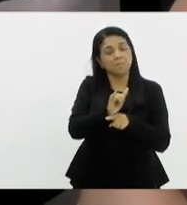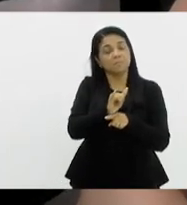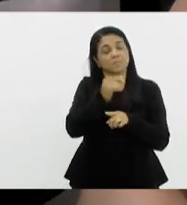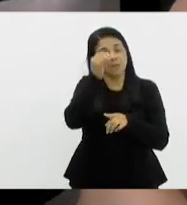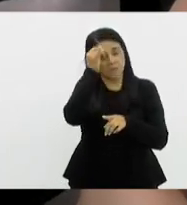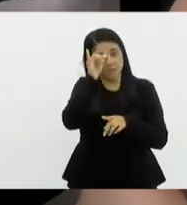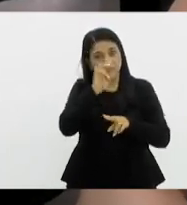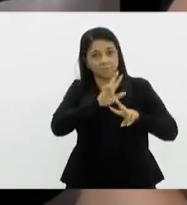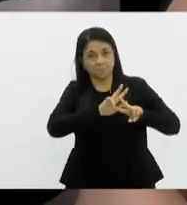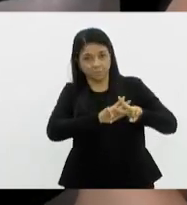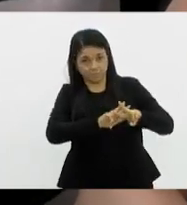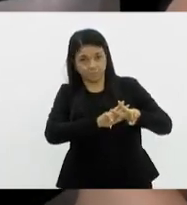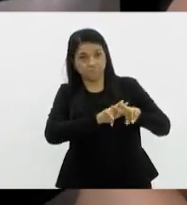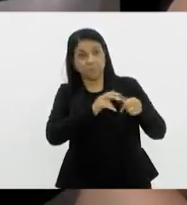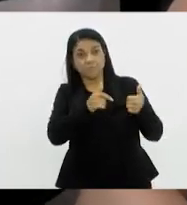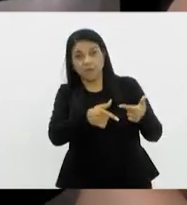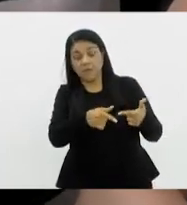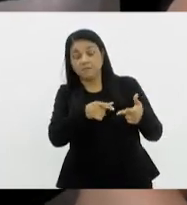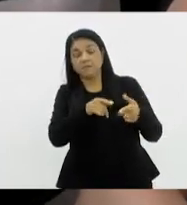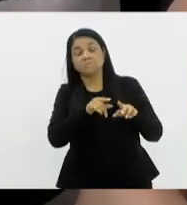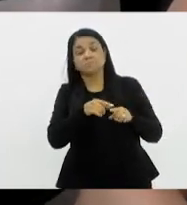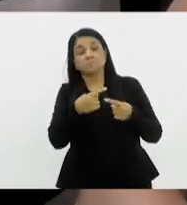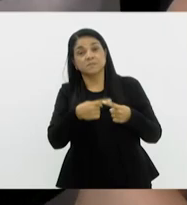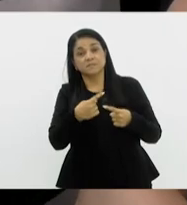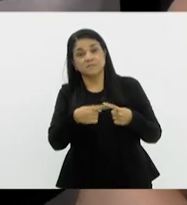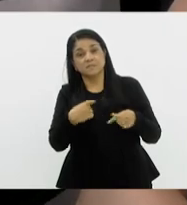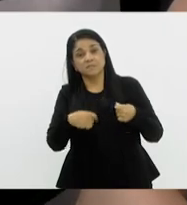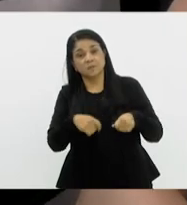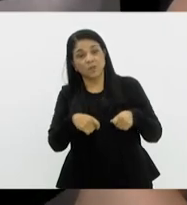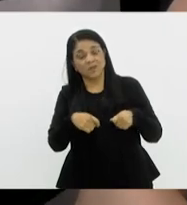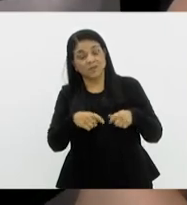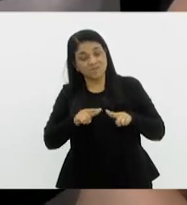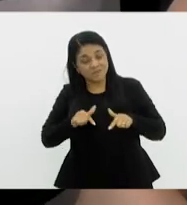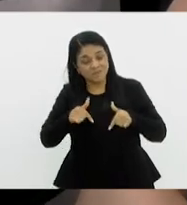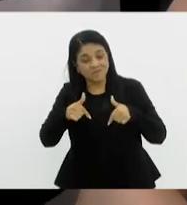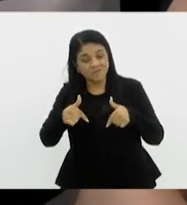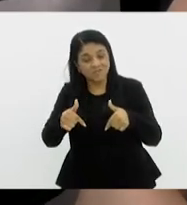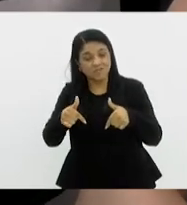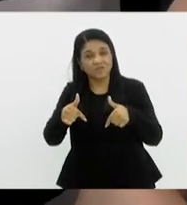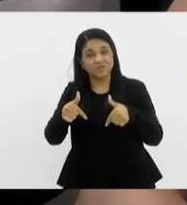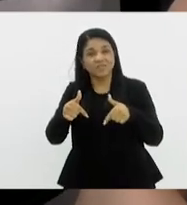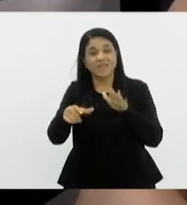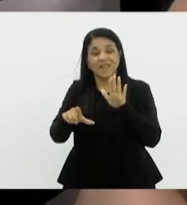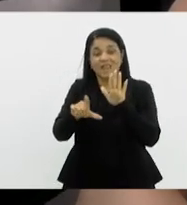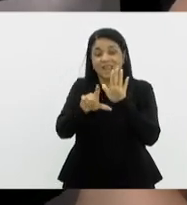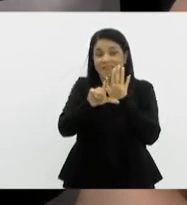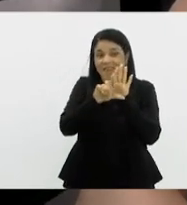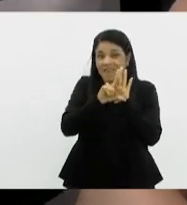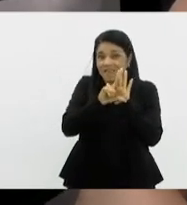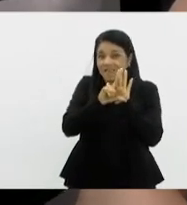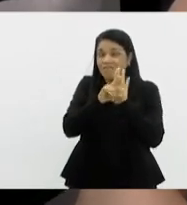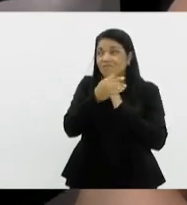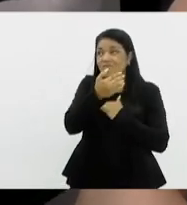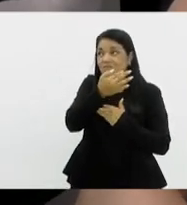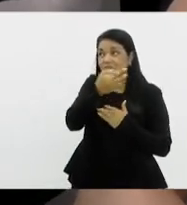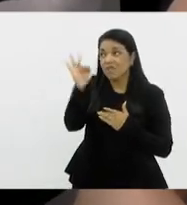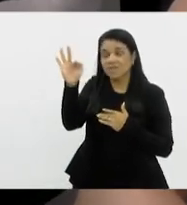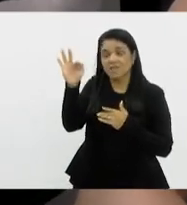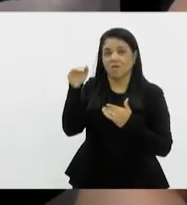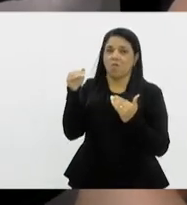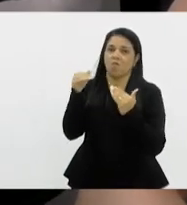encarceramento, mas eu acho que teria que ser isso uma iniciativa de âmbito de lei federal. Essa é a